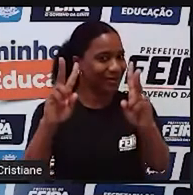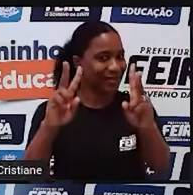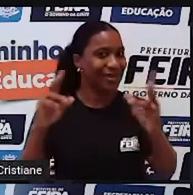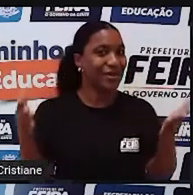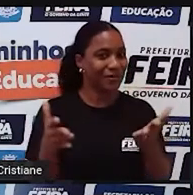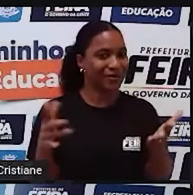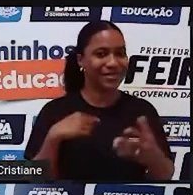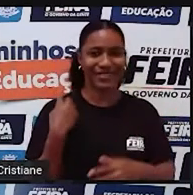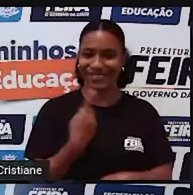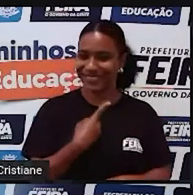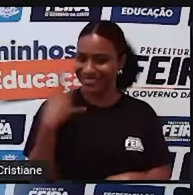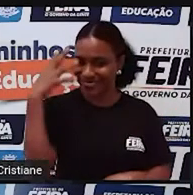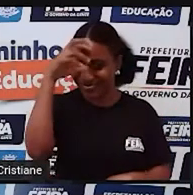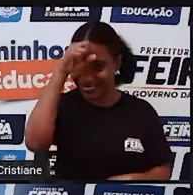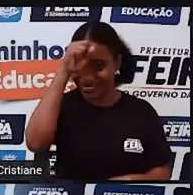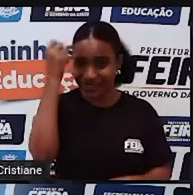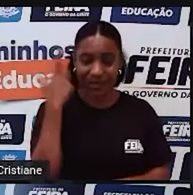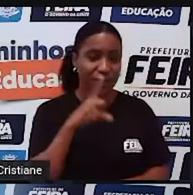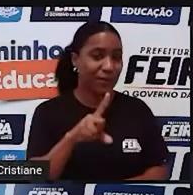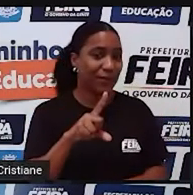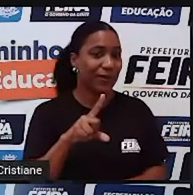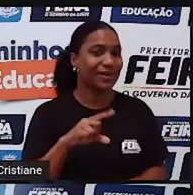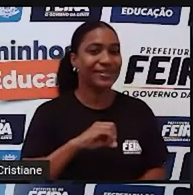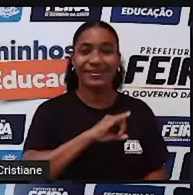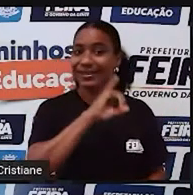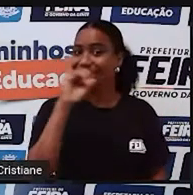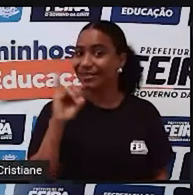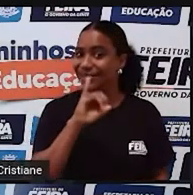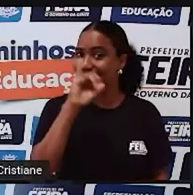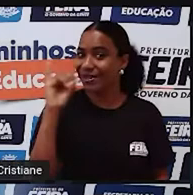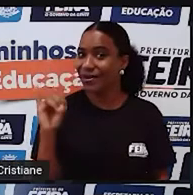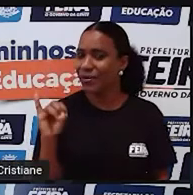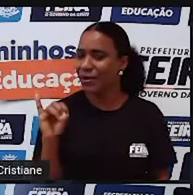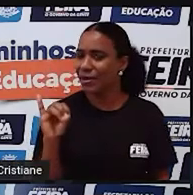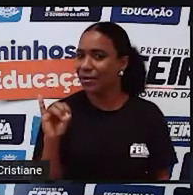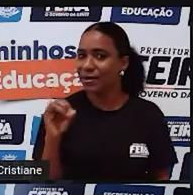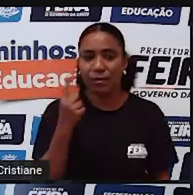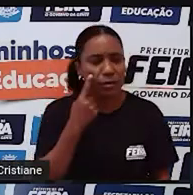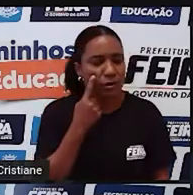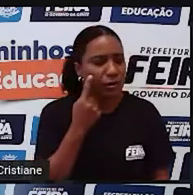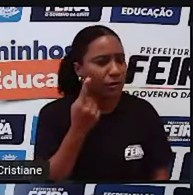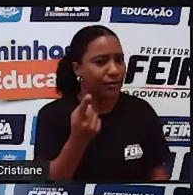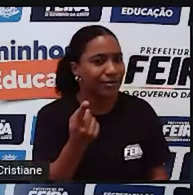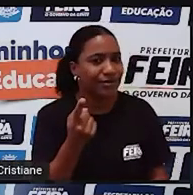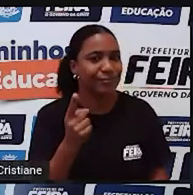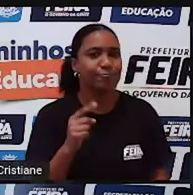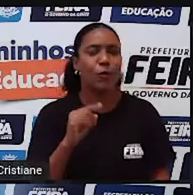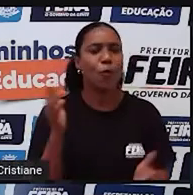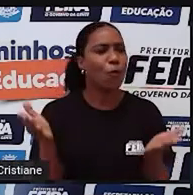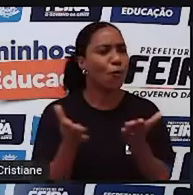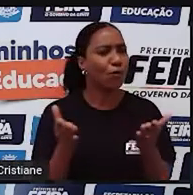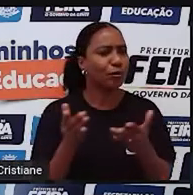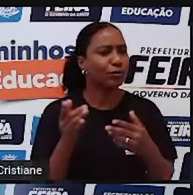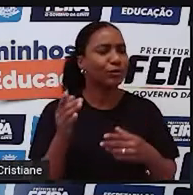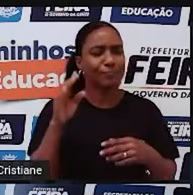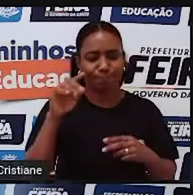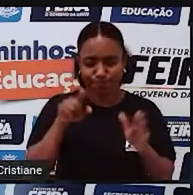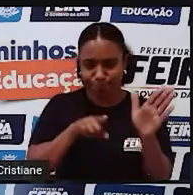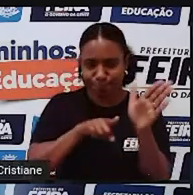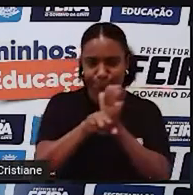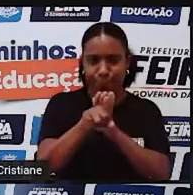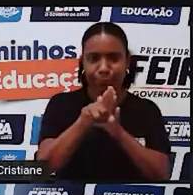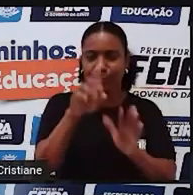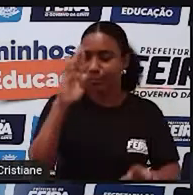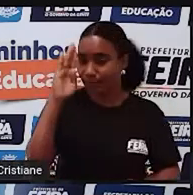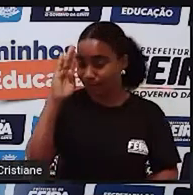de aprender. Hello! Olha aqui, gente, as perguntinhas de nossa aula. É importante